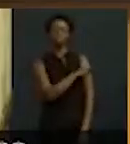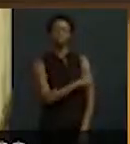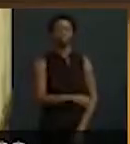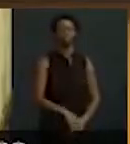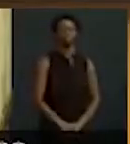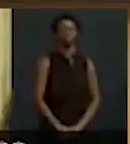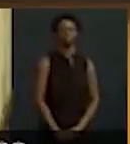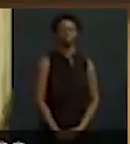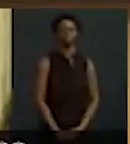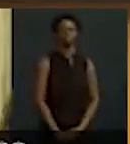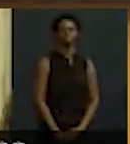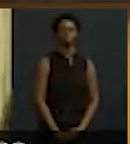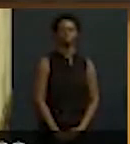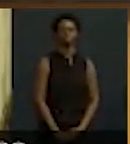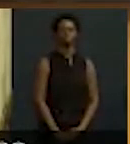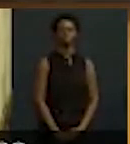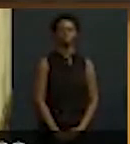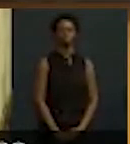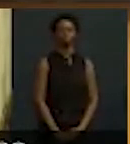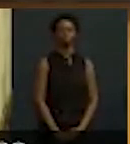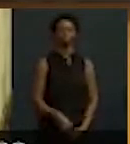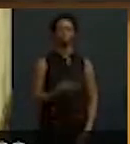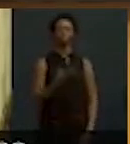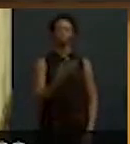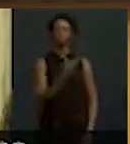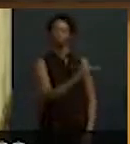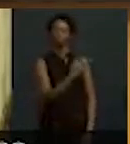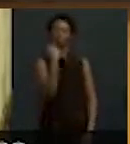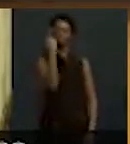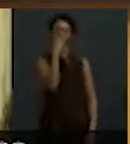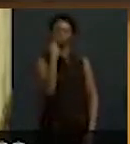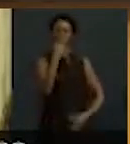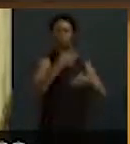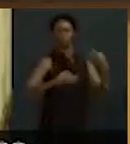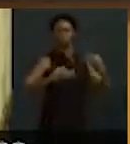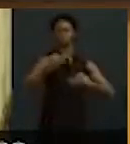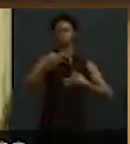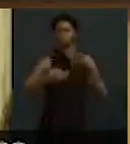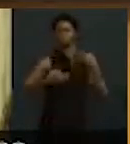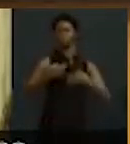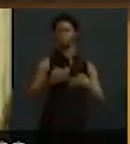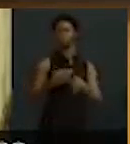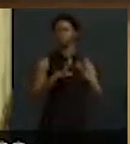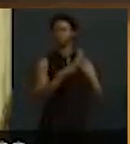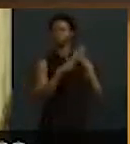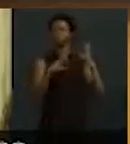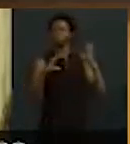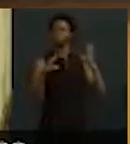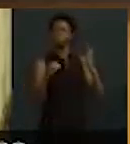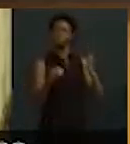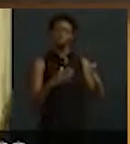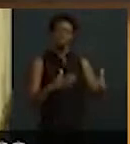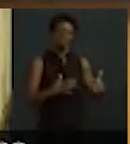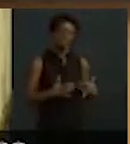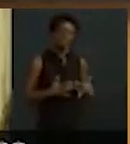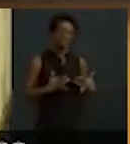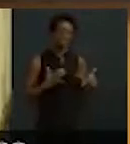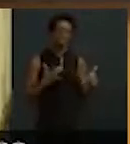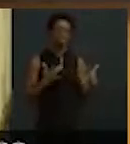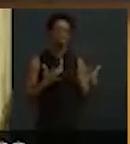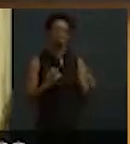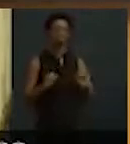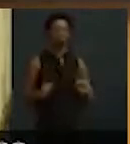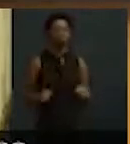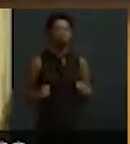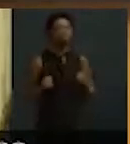Janeiro. Trata-se de um promotor de justiça, exemplo de dedicação, de empenho